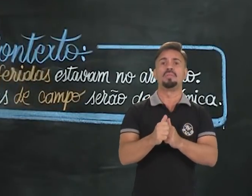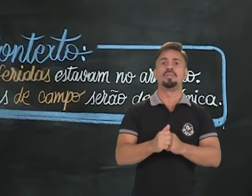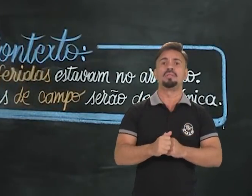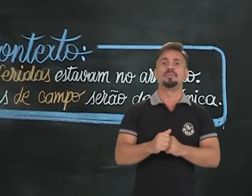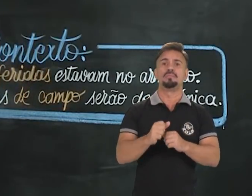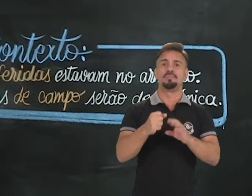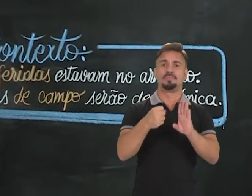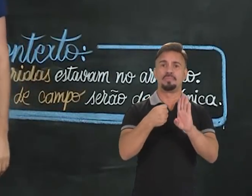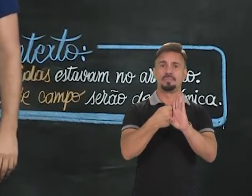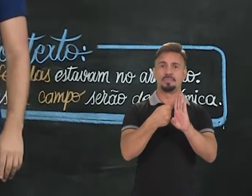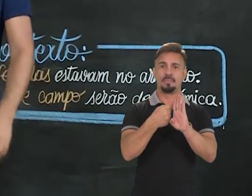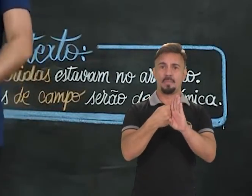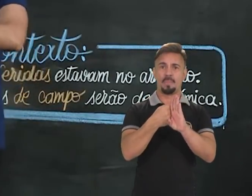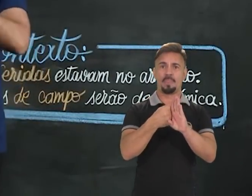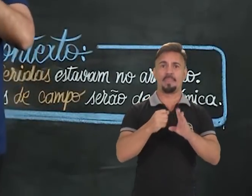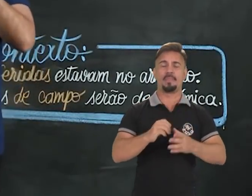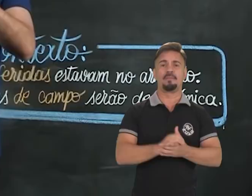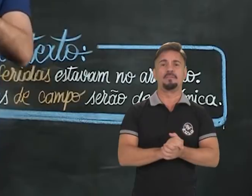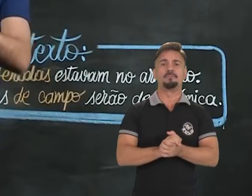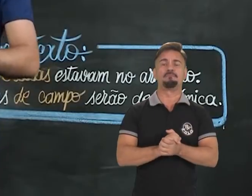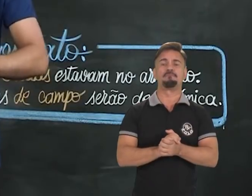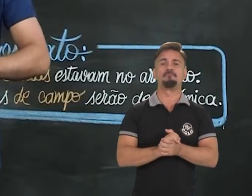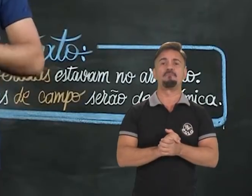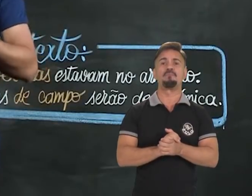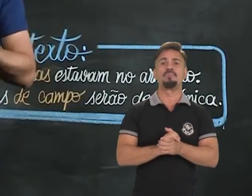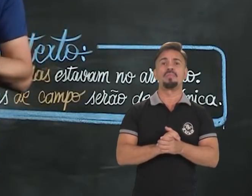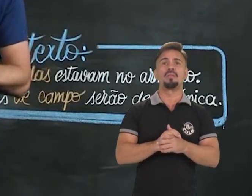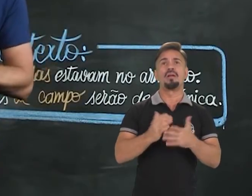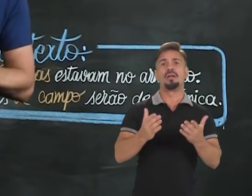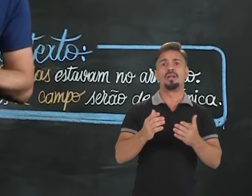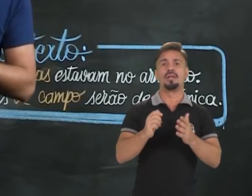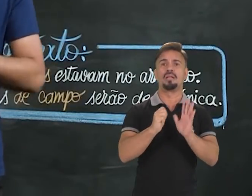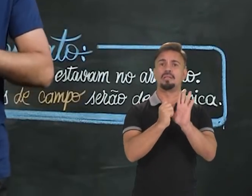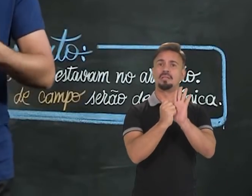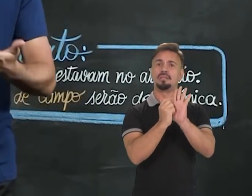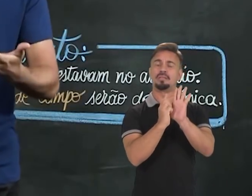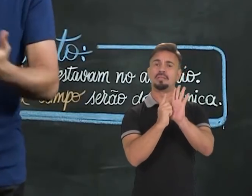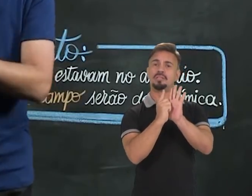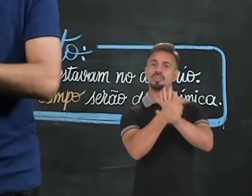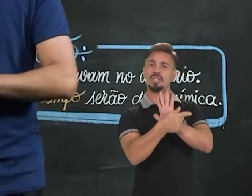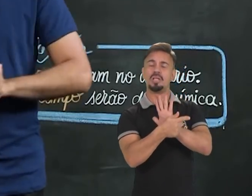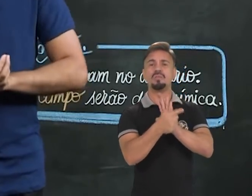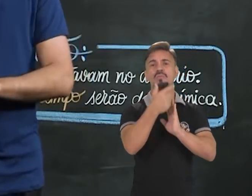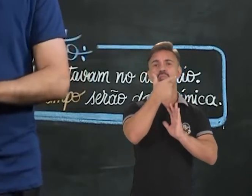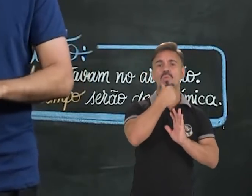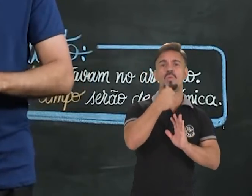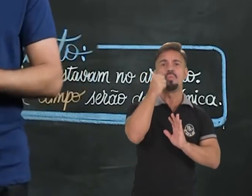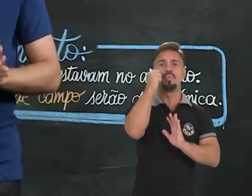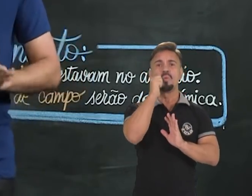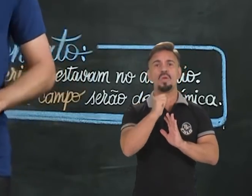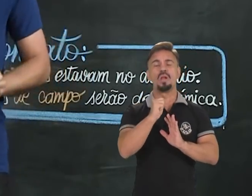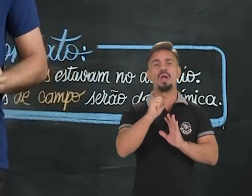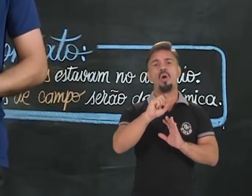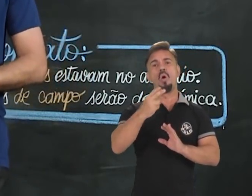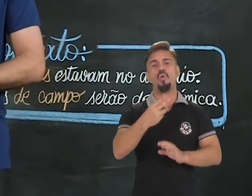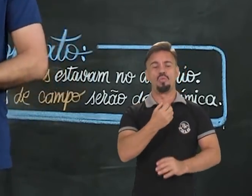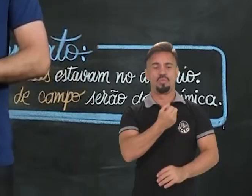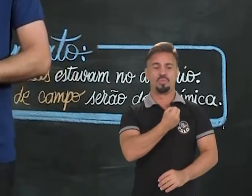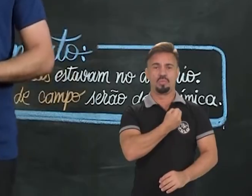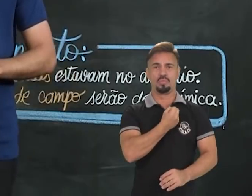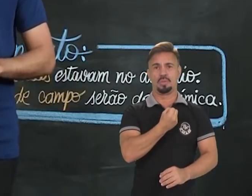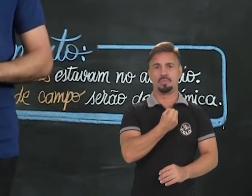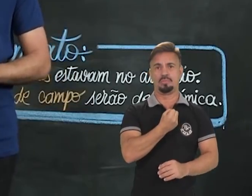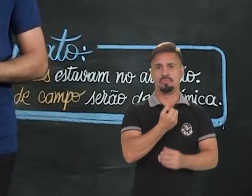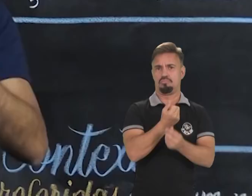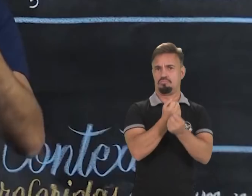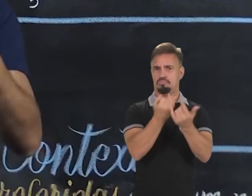substantivo, esse astro-rei aqui da análise, para determinar gênero, masculino ou feminino, e para determinar número,